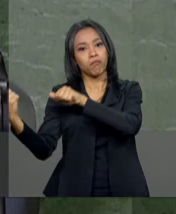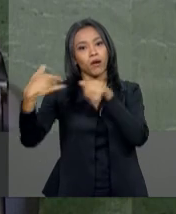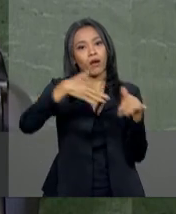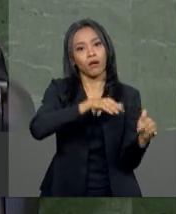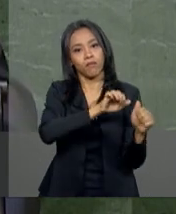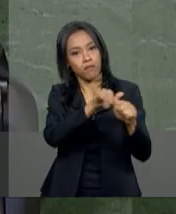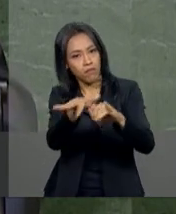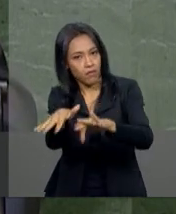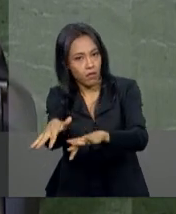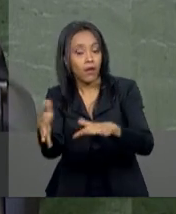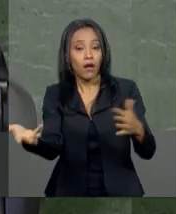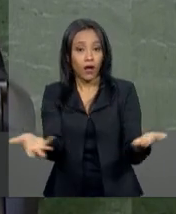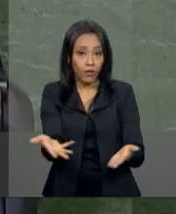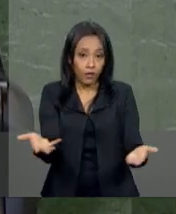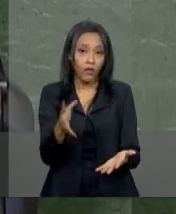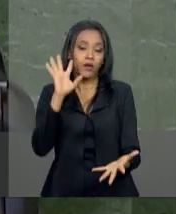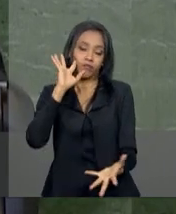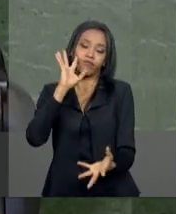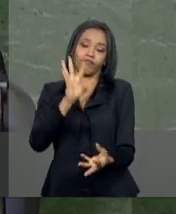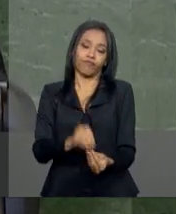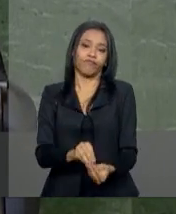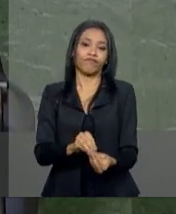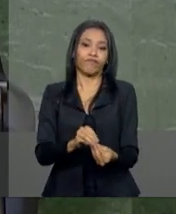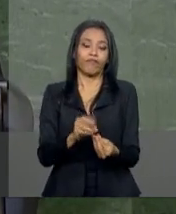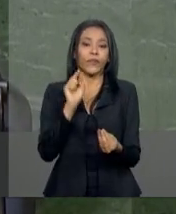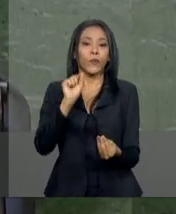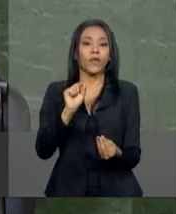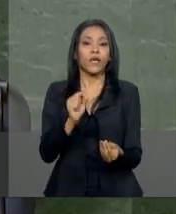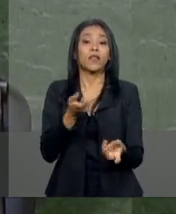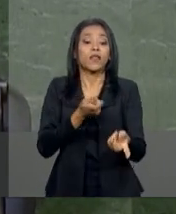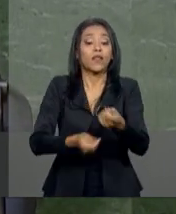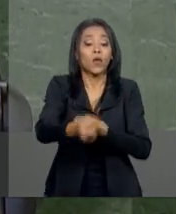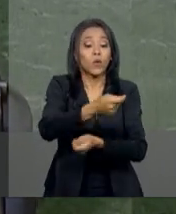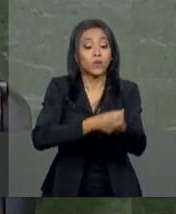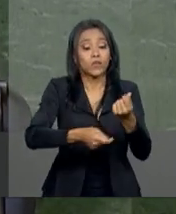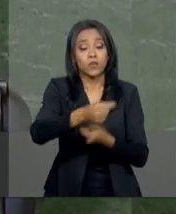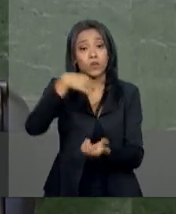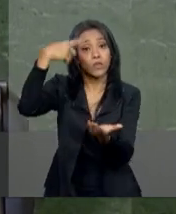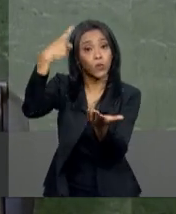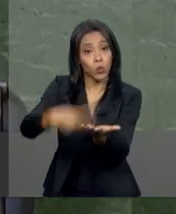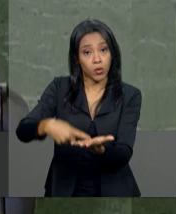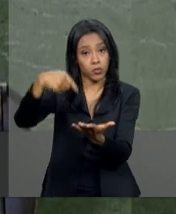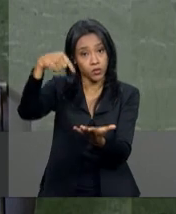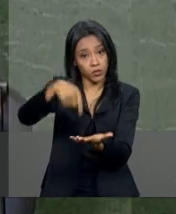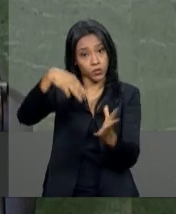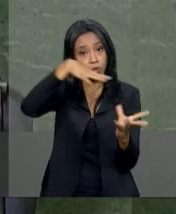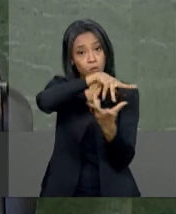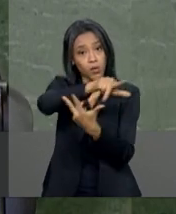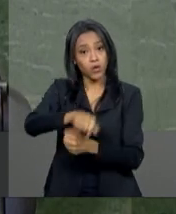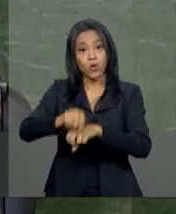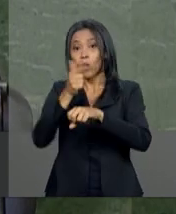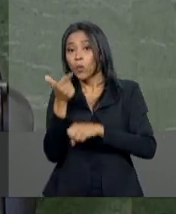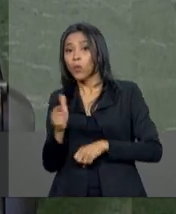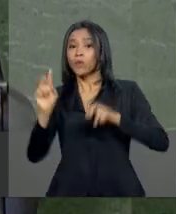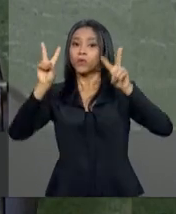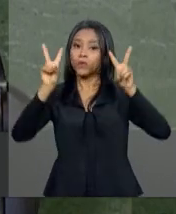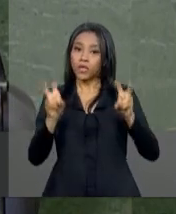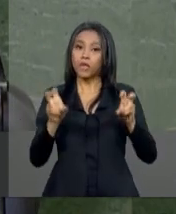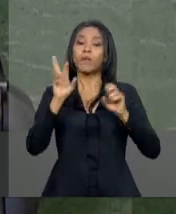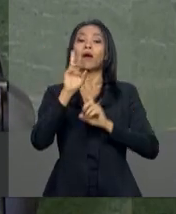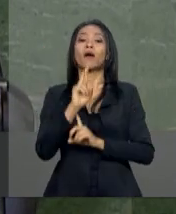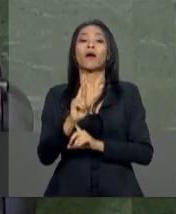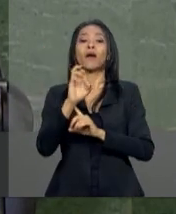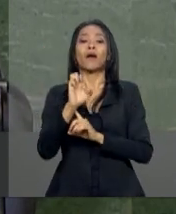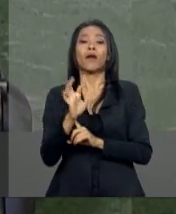cabe-nos concluir as negociações do pacto global sobre refugiados na américa do